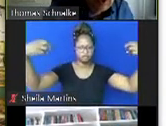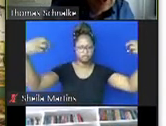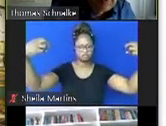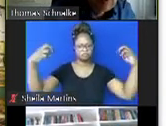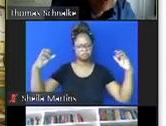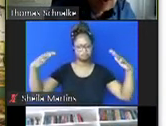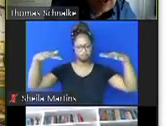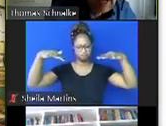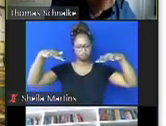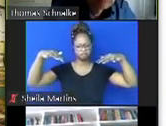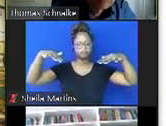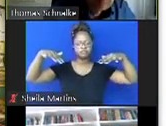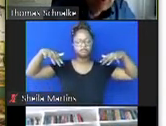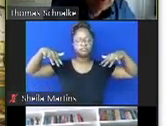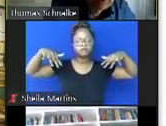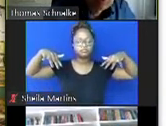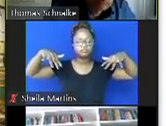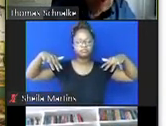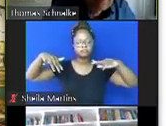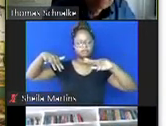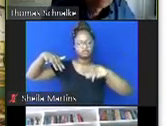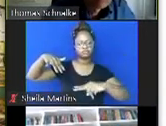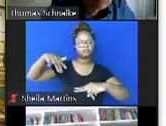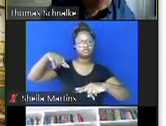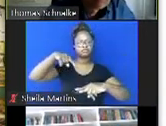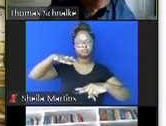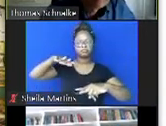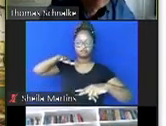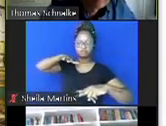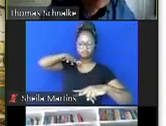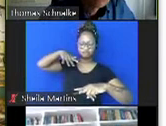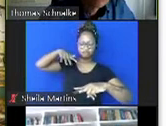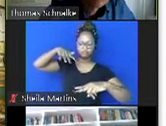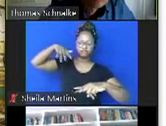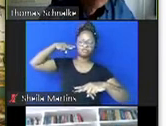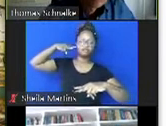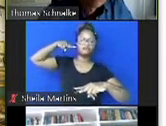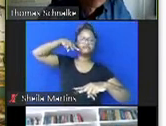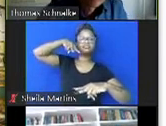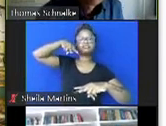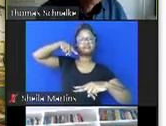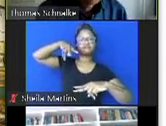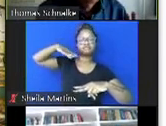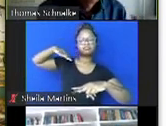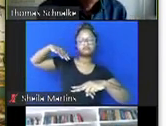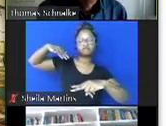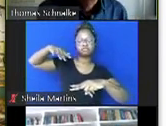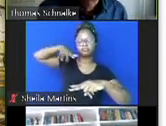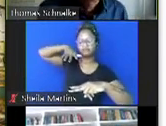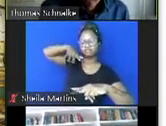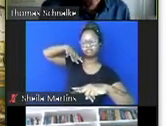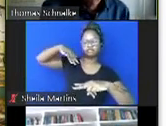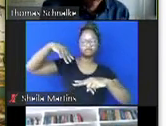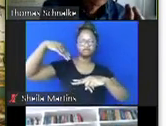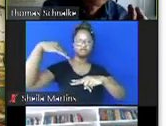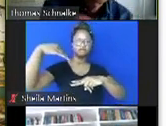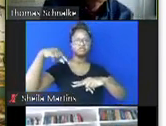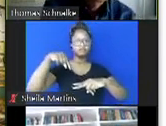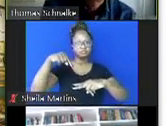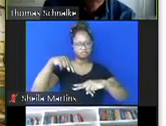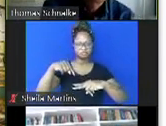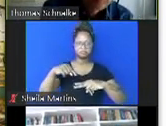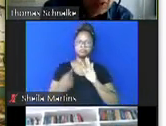de cima para baixo e o centro, onde está localizado o cadáver. A apresentação em cera do